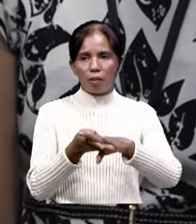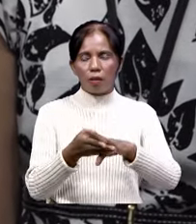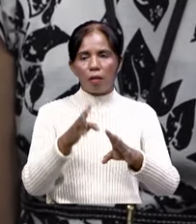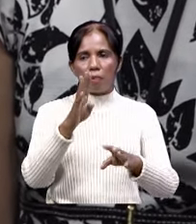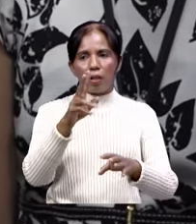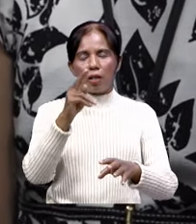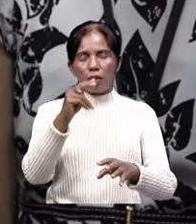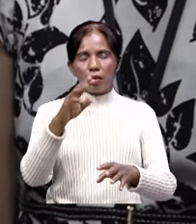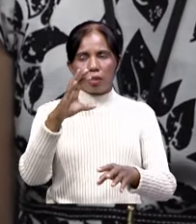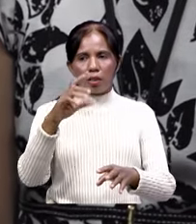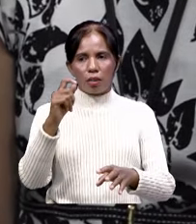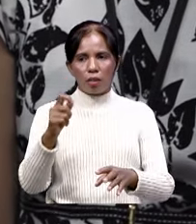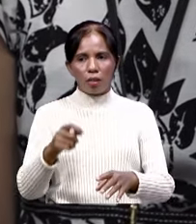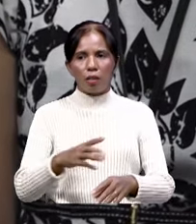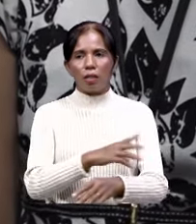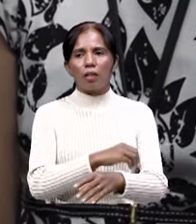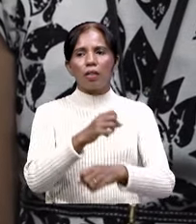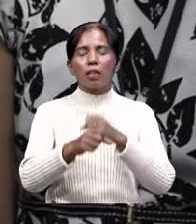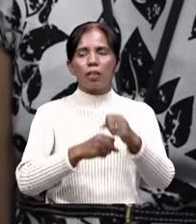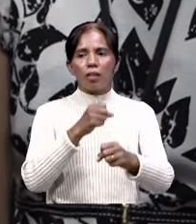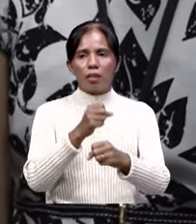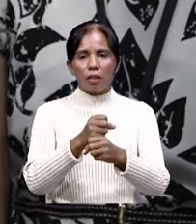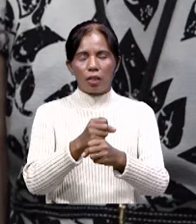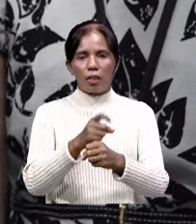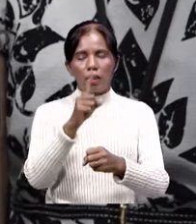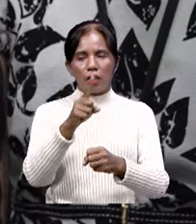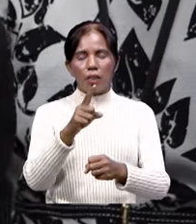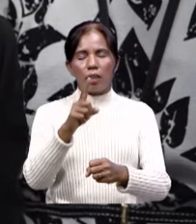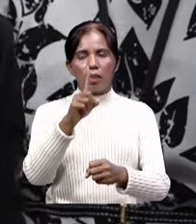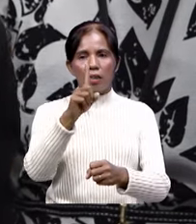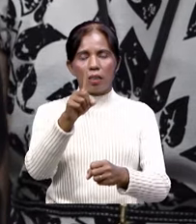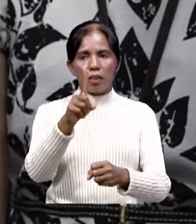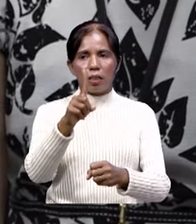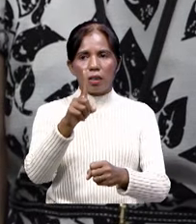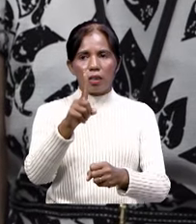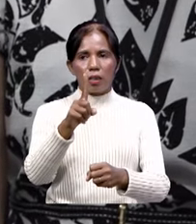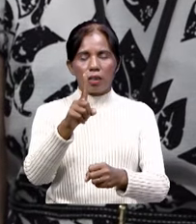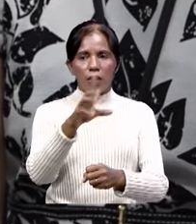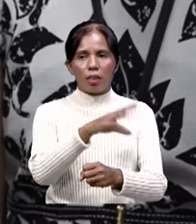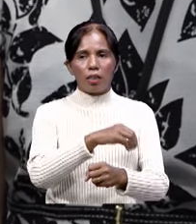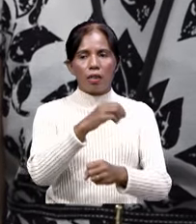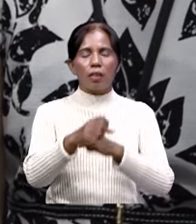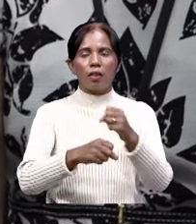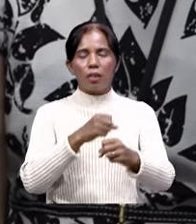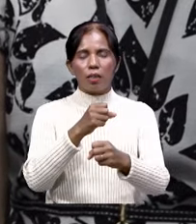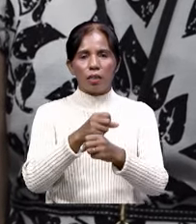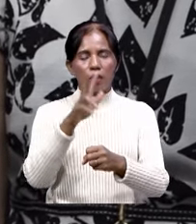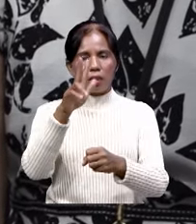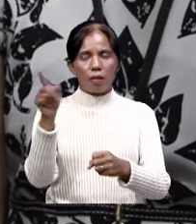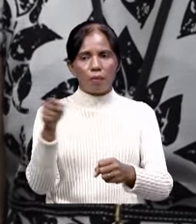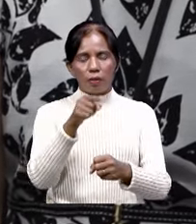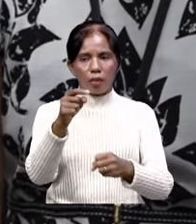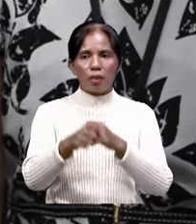fundo 3% por ano tina ida 3% e ma dev male lior ne bal 5% fo la ida mat tina ida